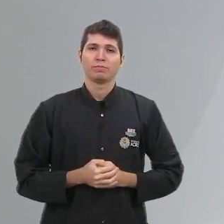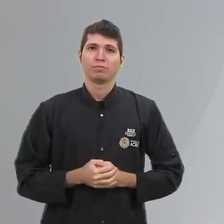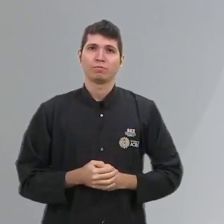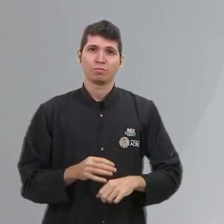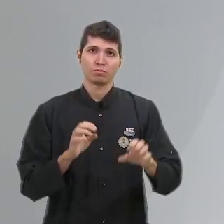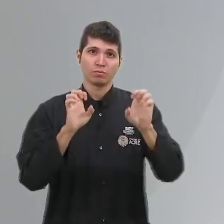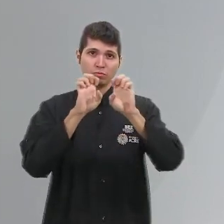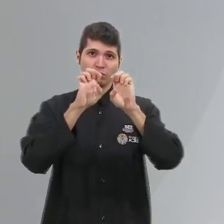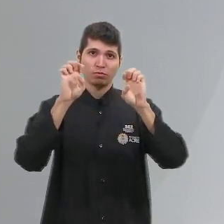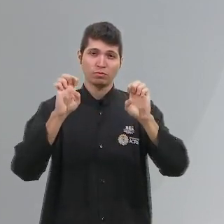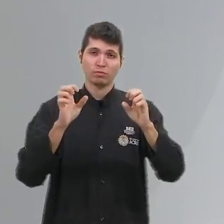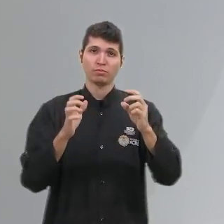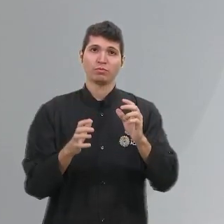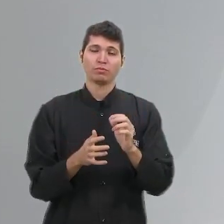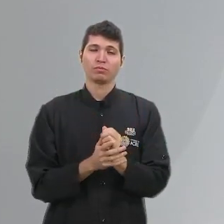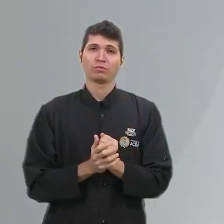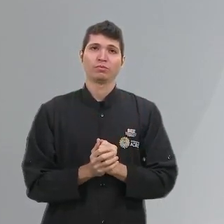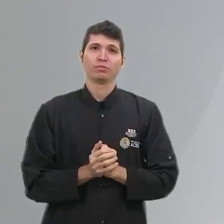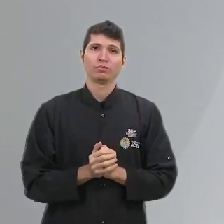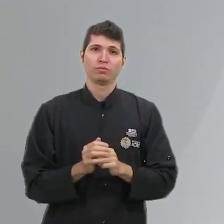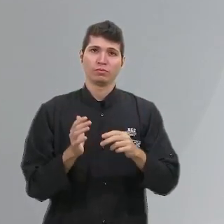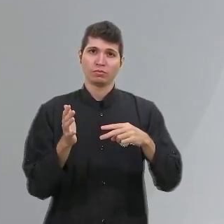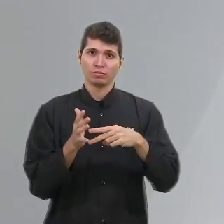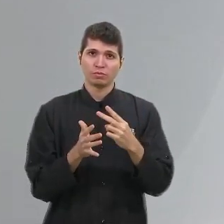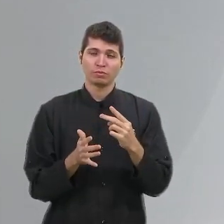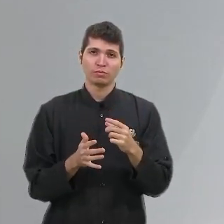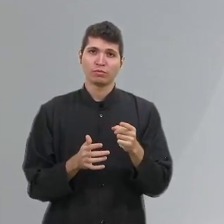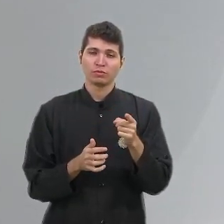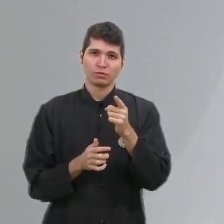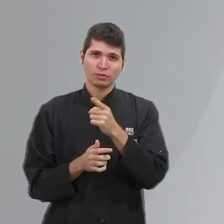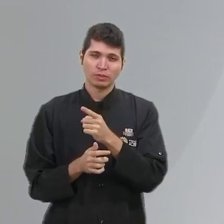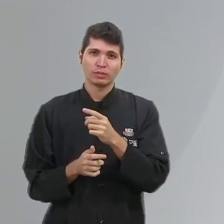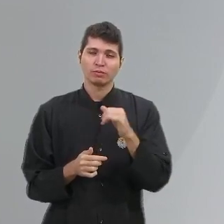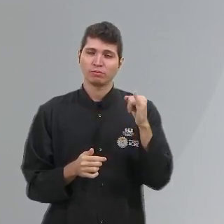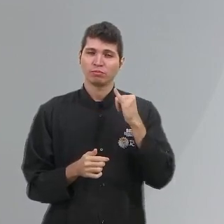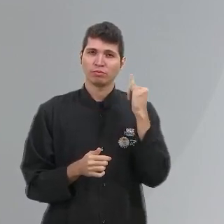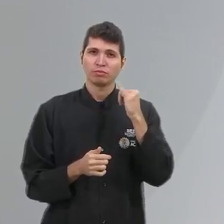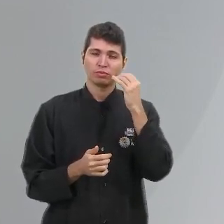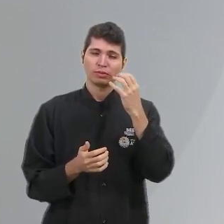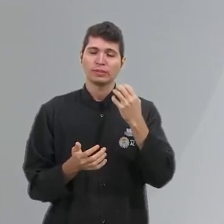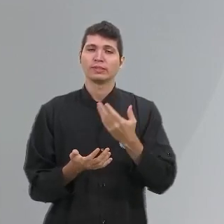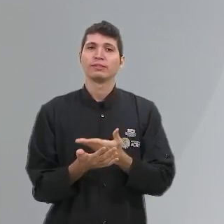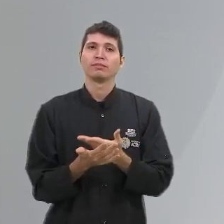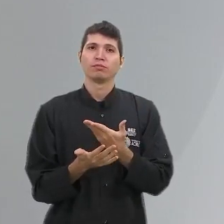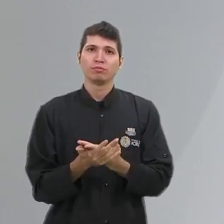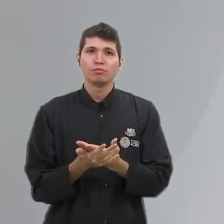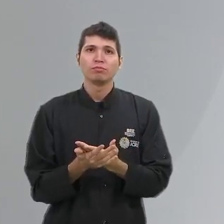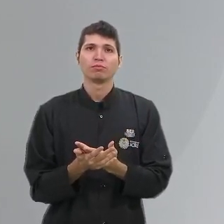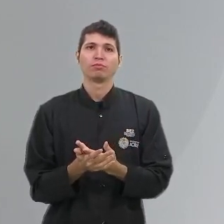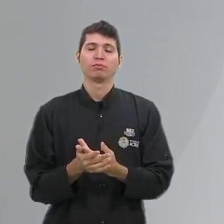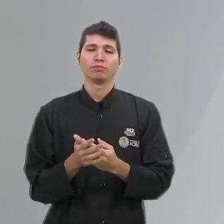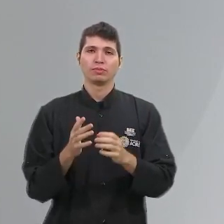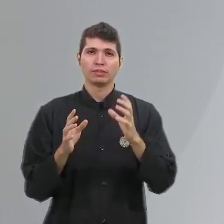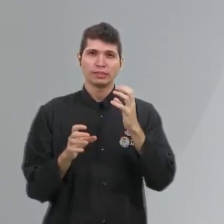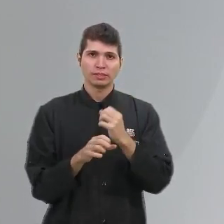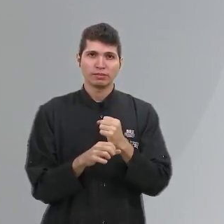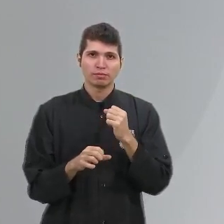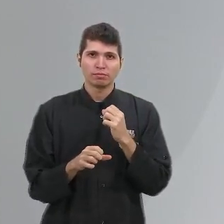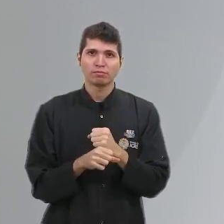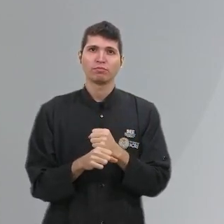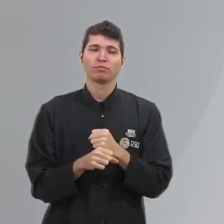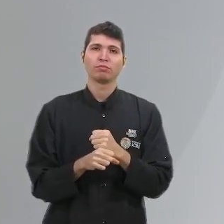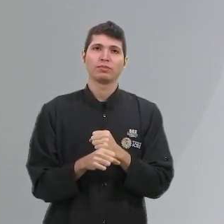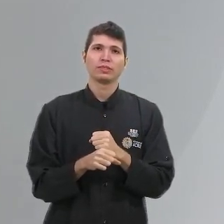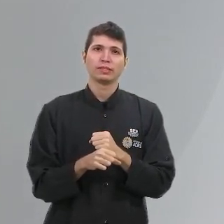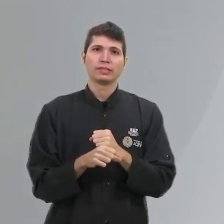equação de segundo grau? Sim. É importante que vocês estejam preparados para pegar problemas com cálculos maiores, mas que a fórmula de